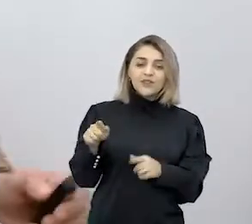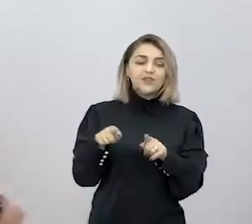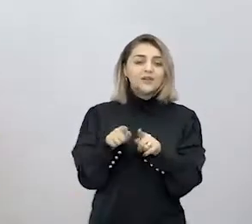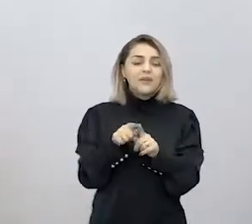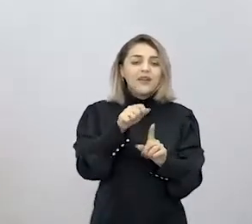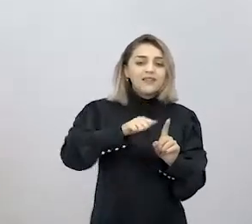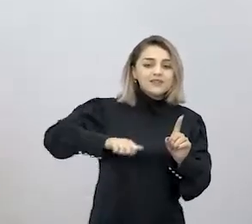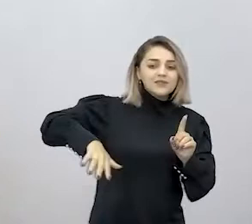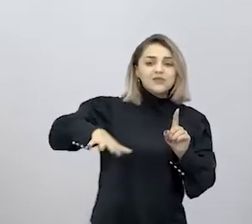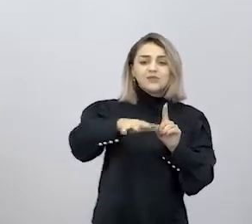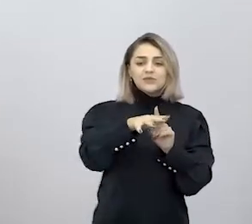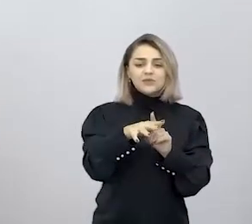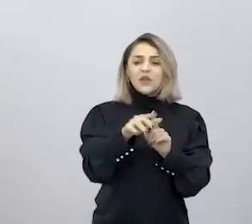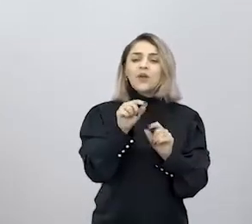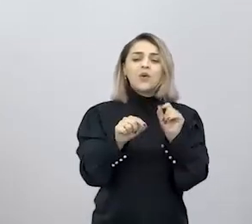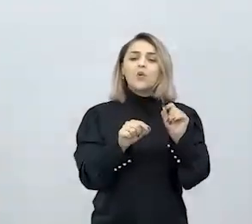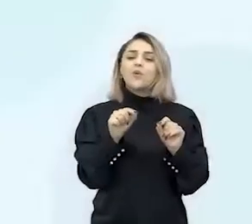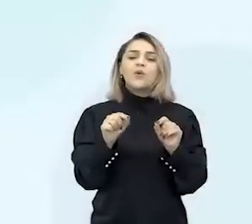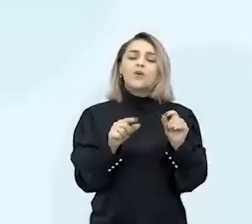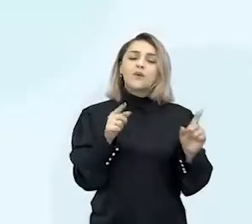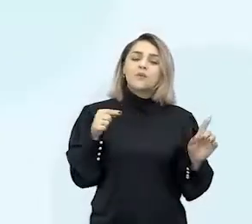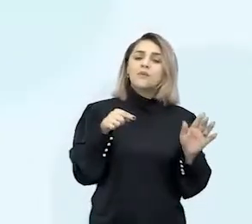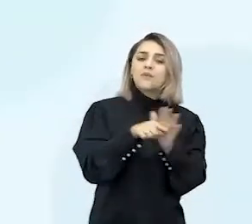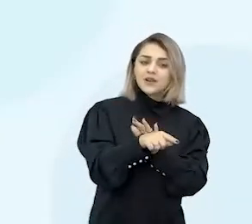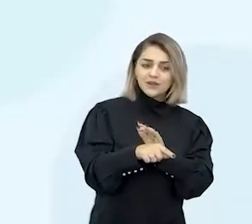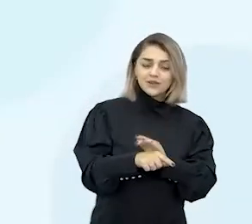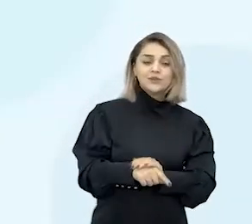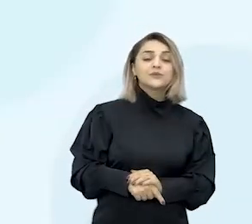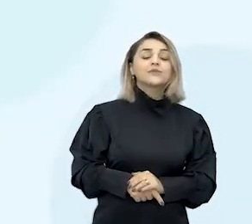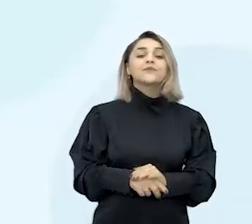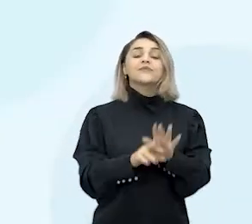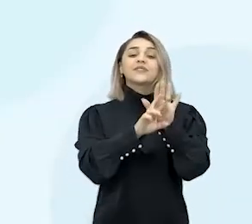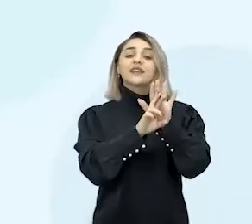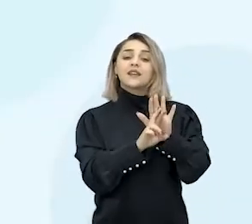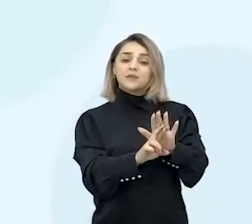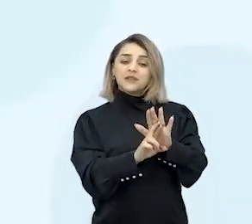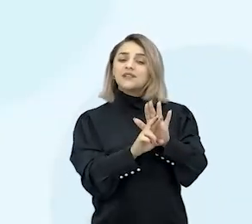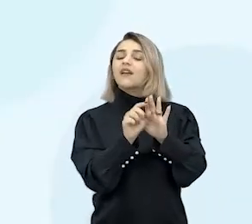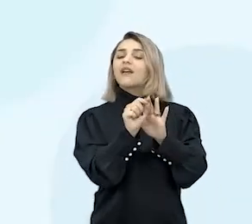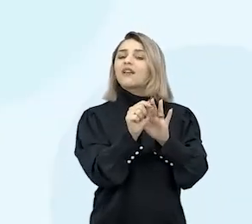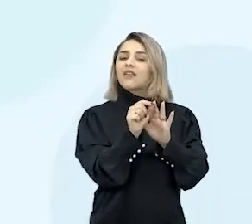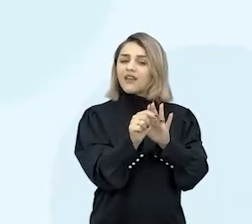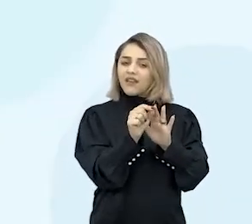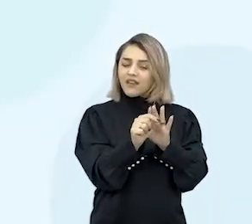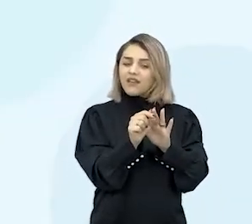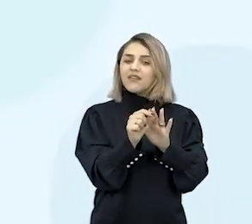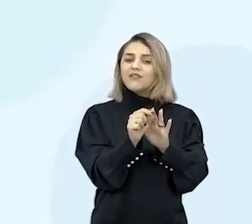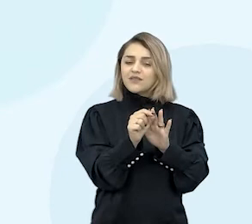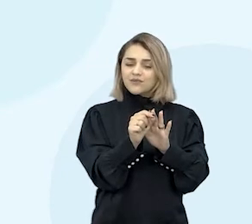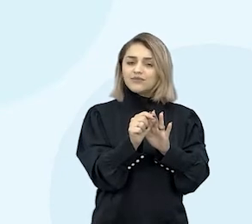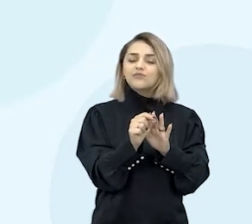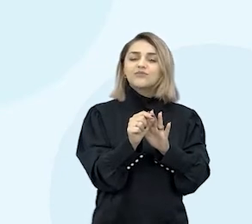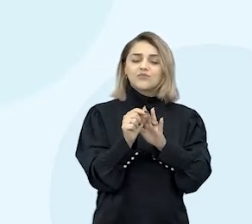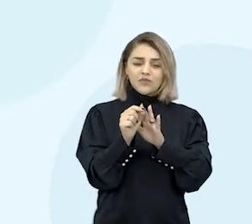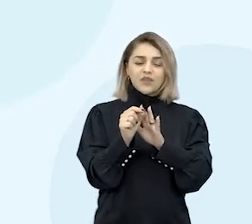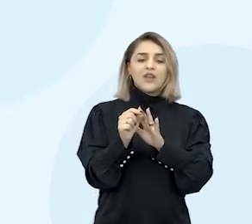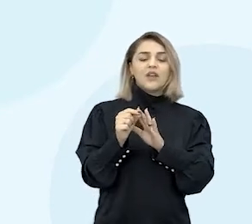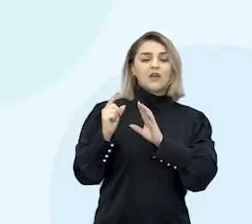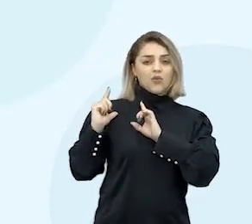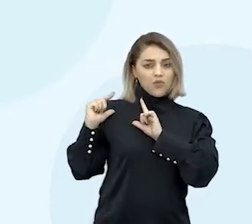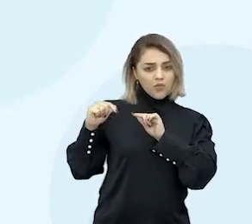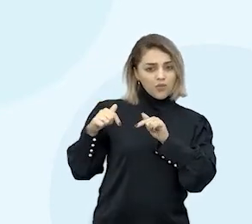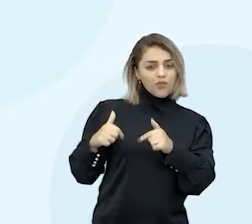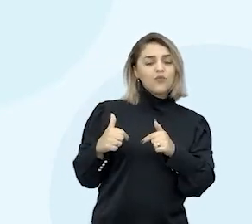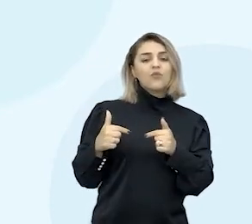sociedade inteira. A pergunta é essa: quem representa o conservadorismo cultural na